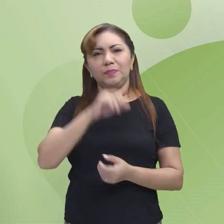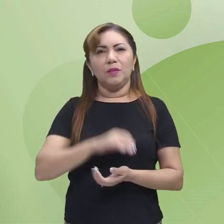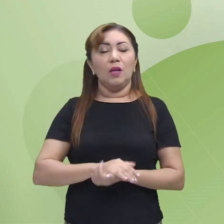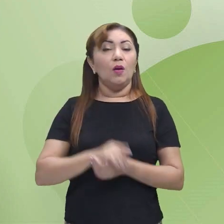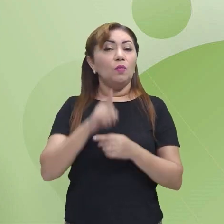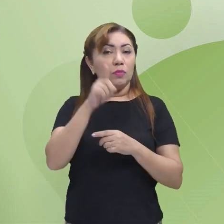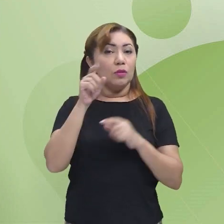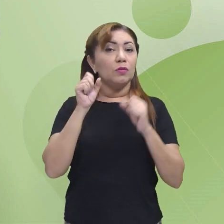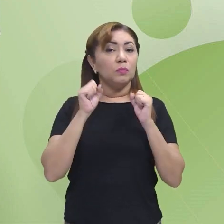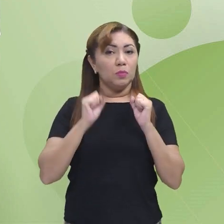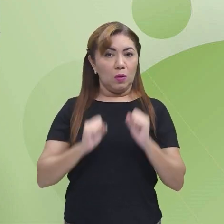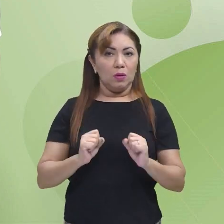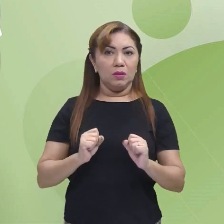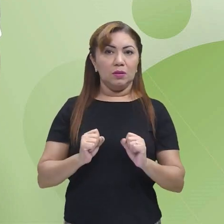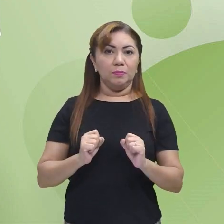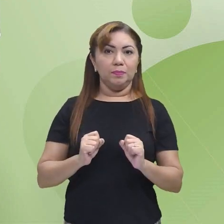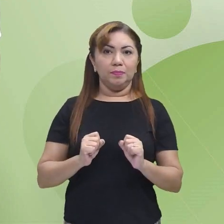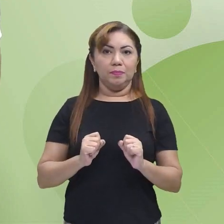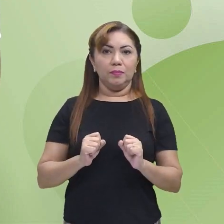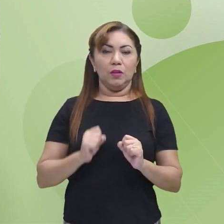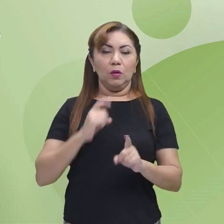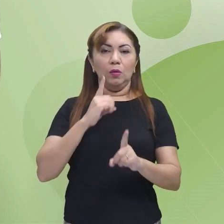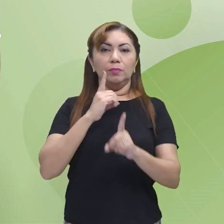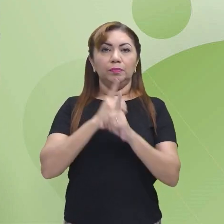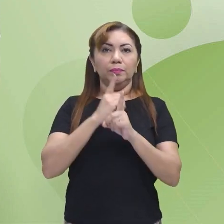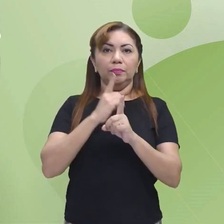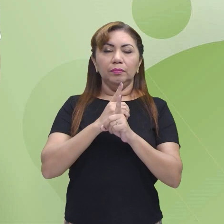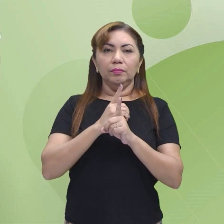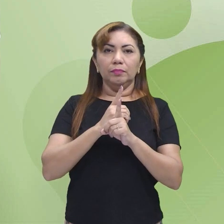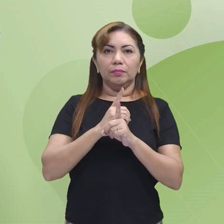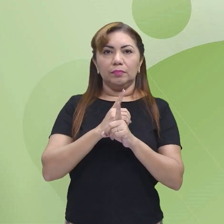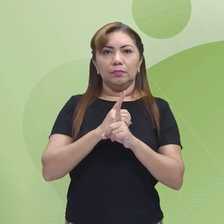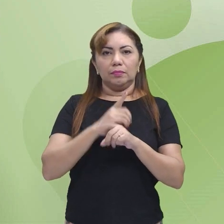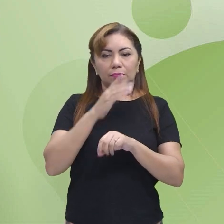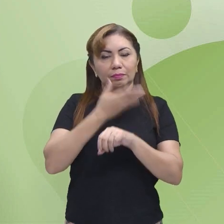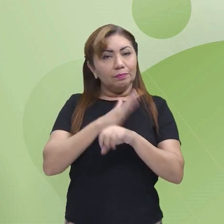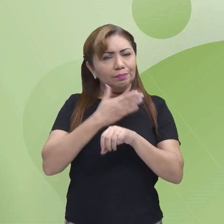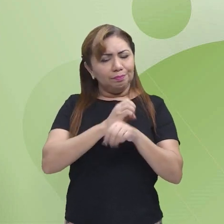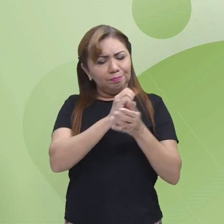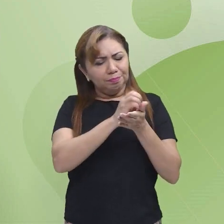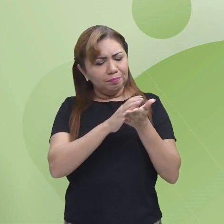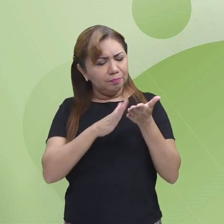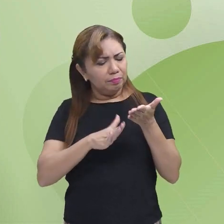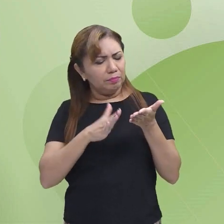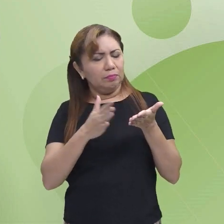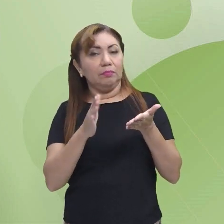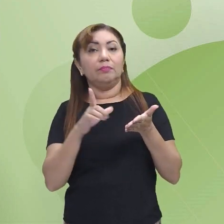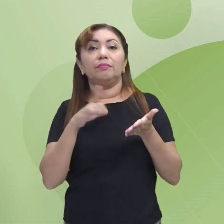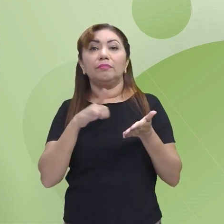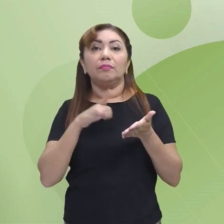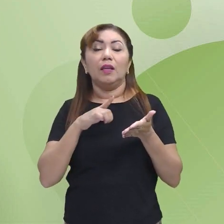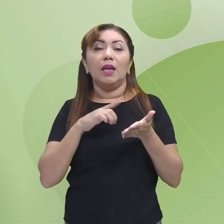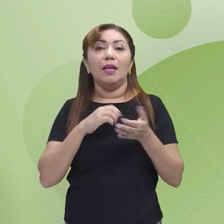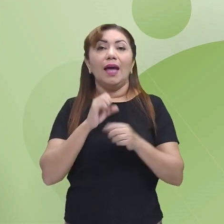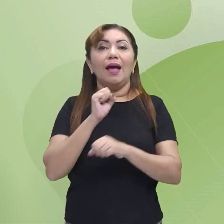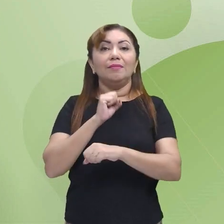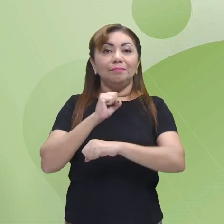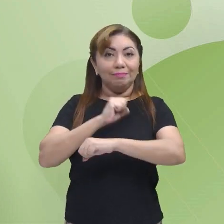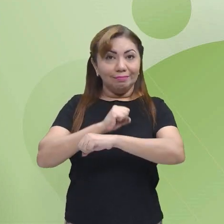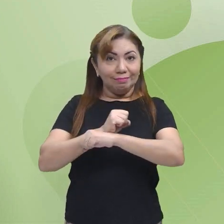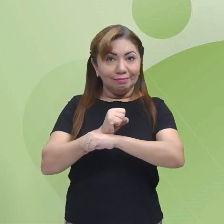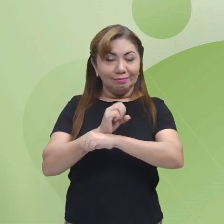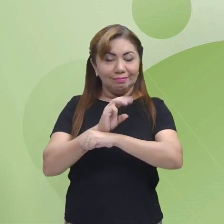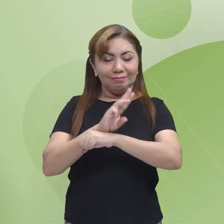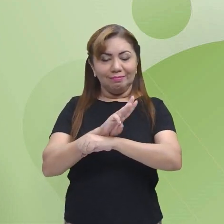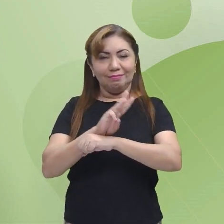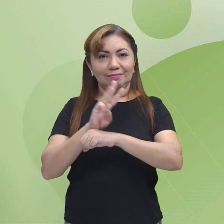vocês também podem encontrar exercícios complementares na plataforma Saber Mais. Lá vocês